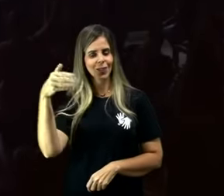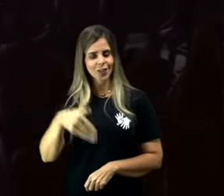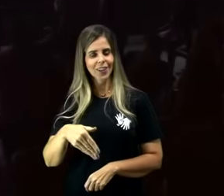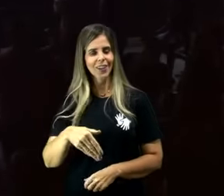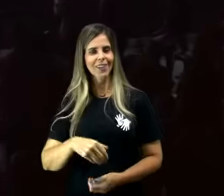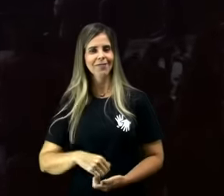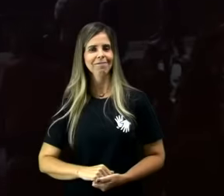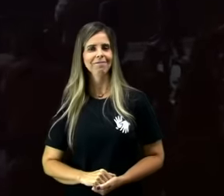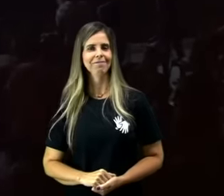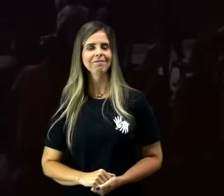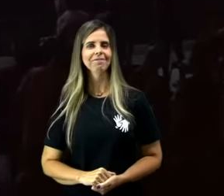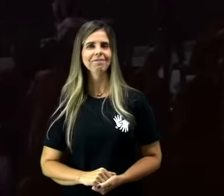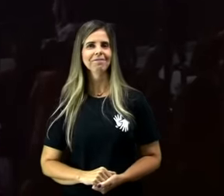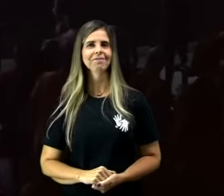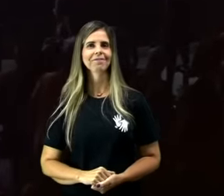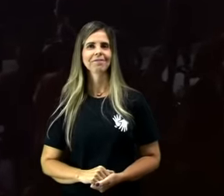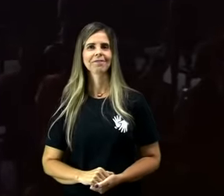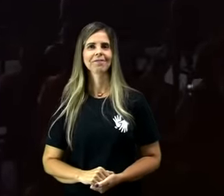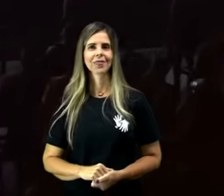redimidas.